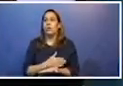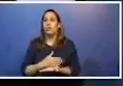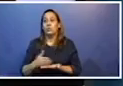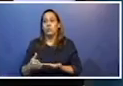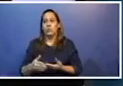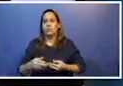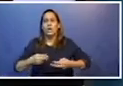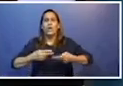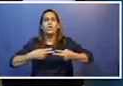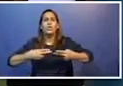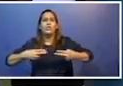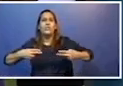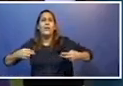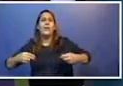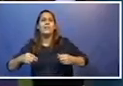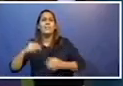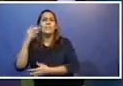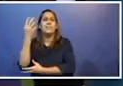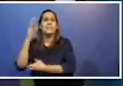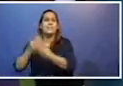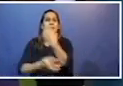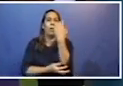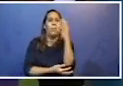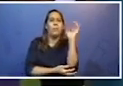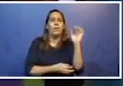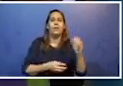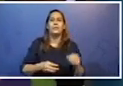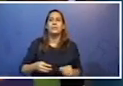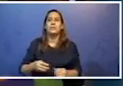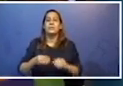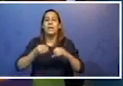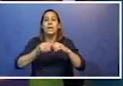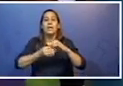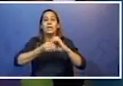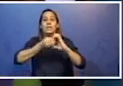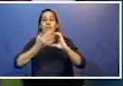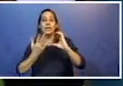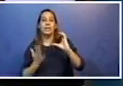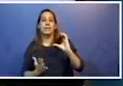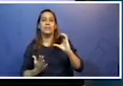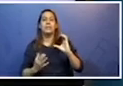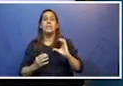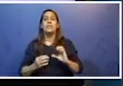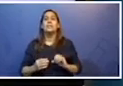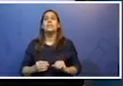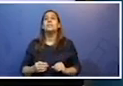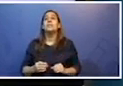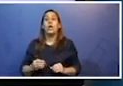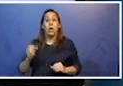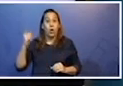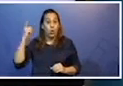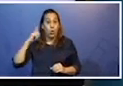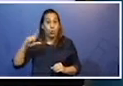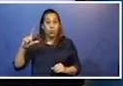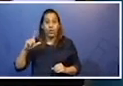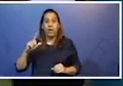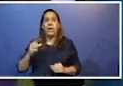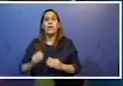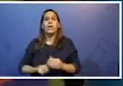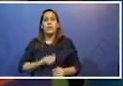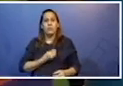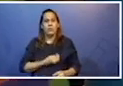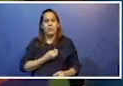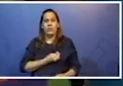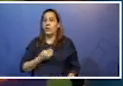Continuando, várias espécies de plantas têm características que lhes permitem sobreviver à falta de água.